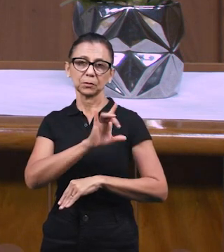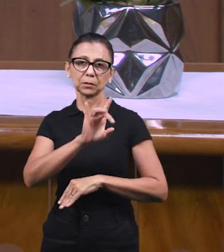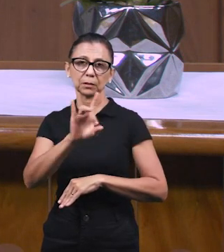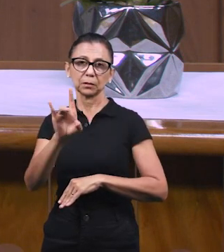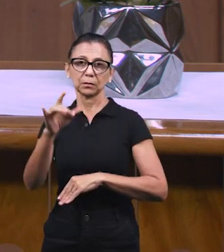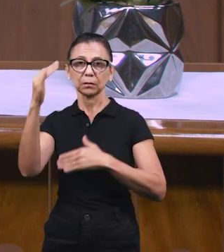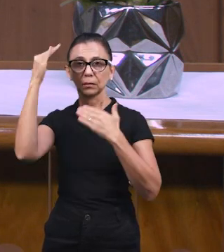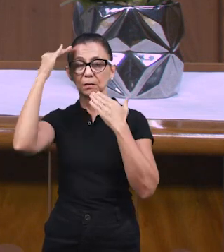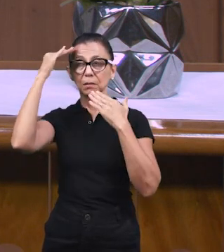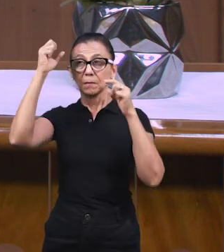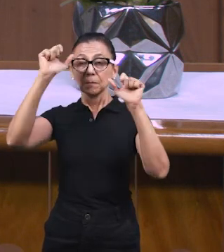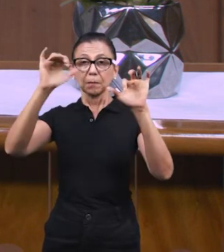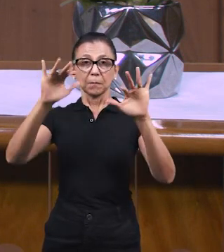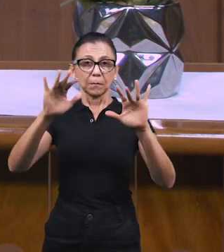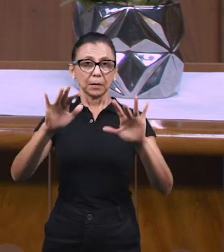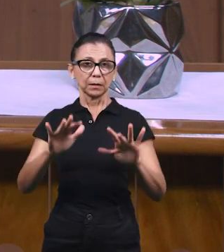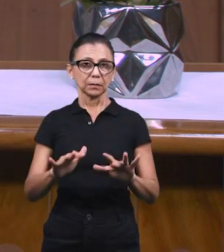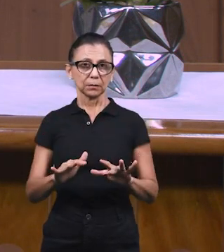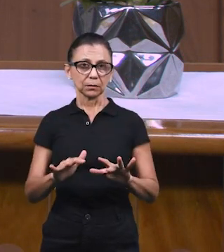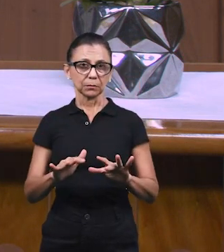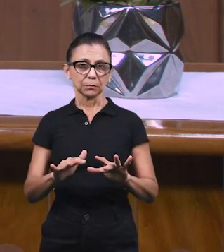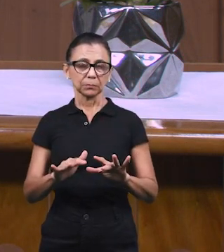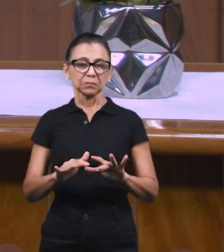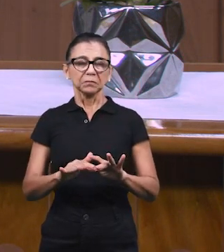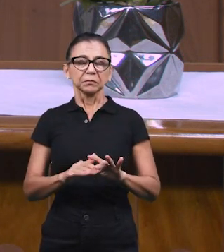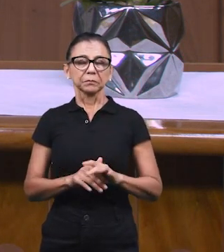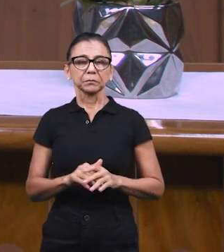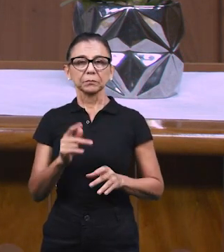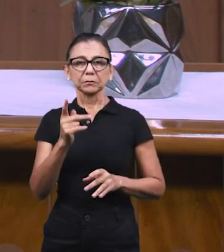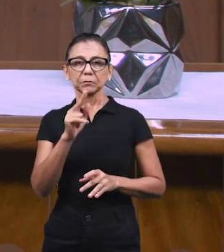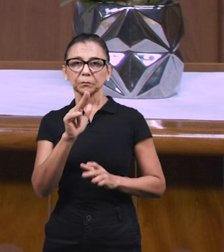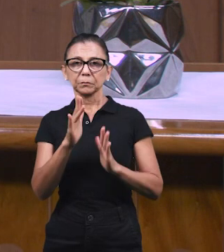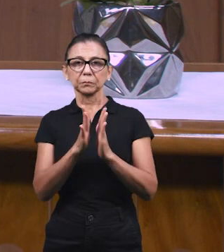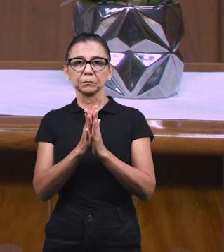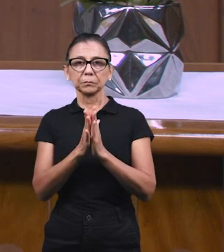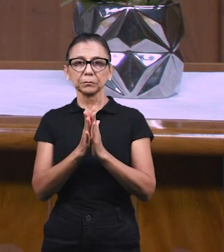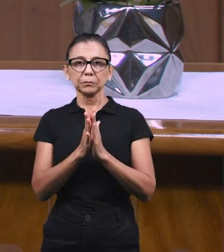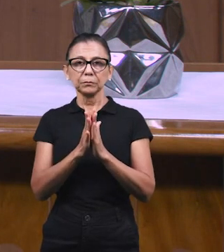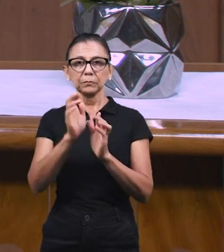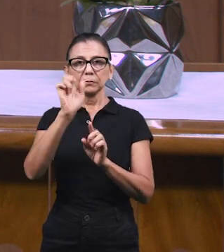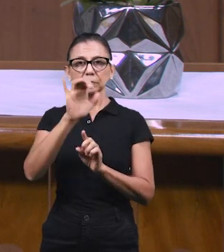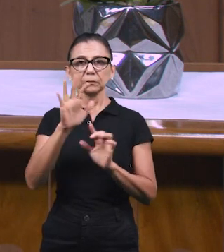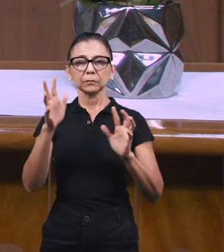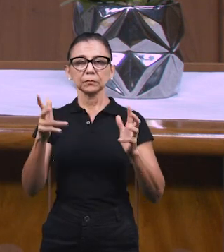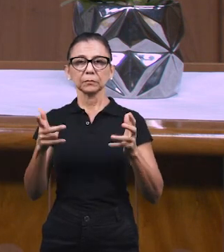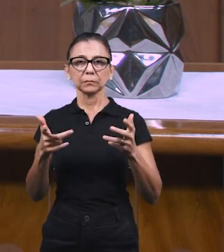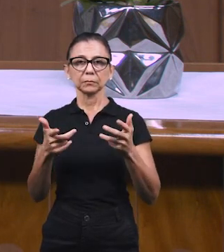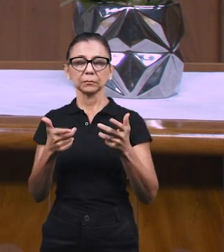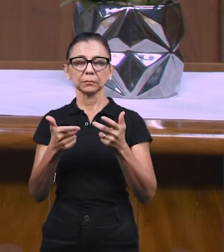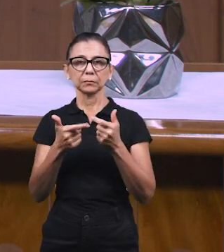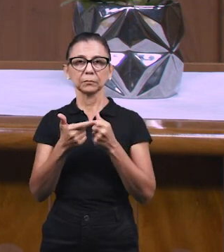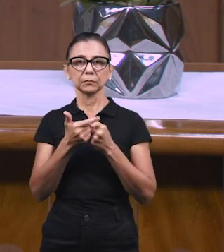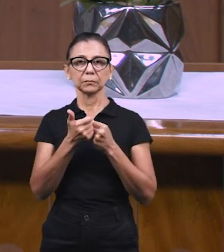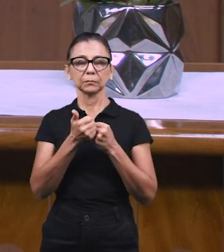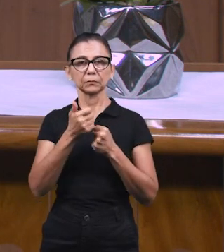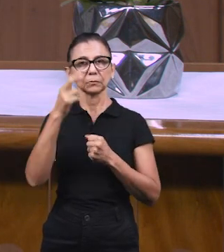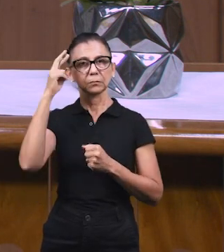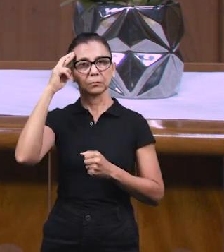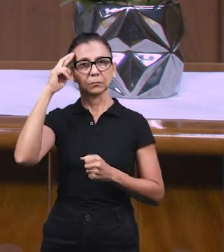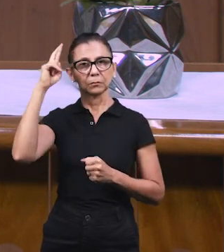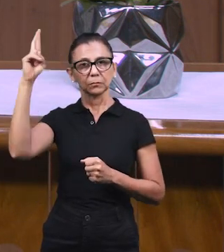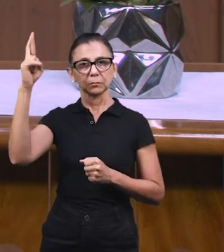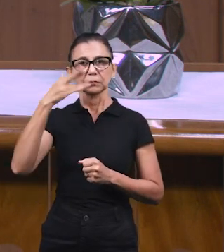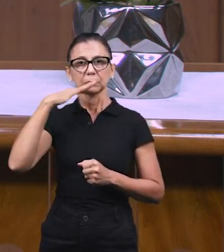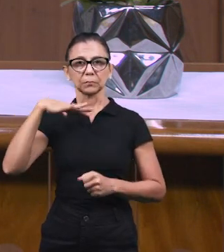por toda a bênção que o Senhor nos tem concedido. E em Teu nome dizemos que a graça maravilhosa do nosso